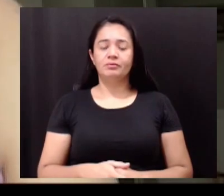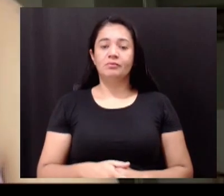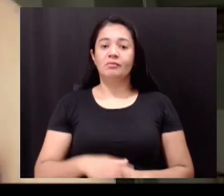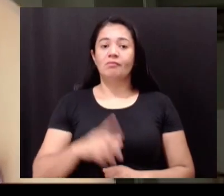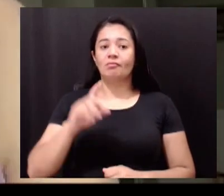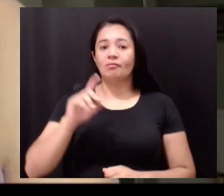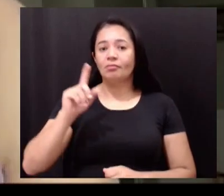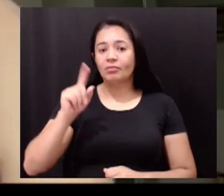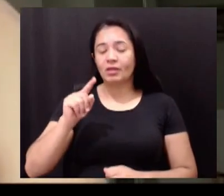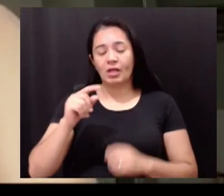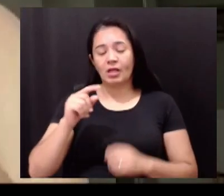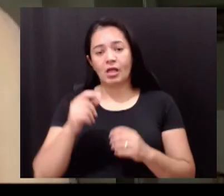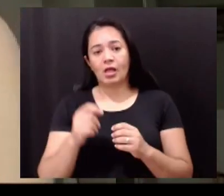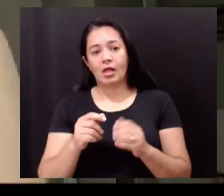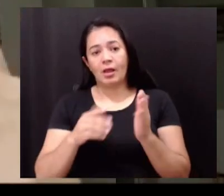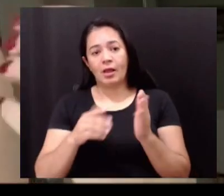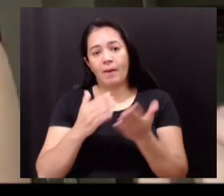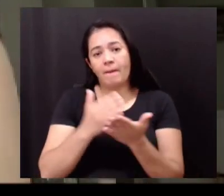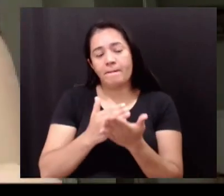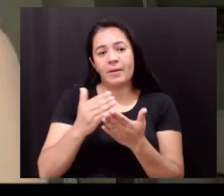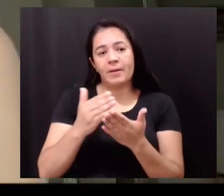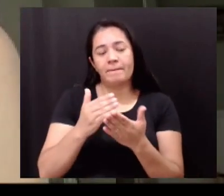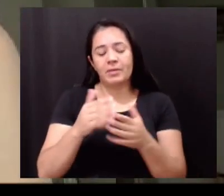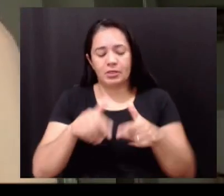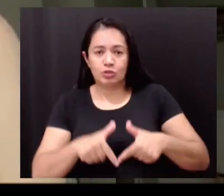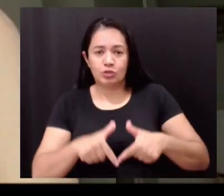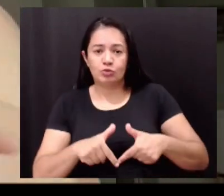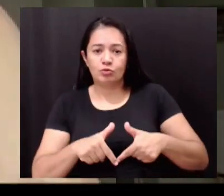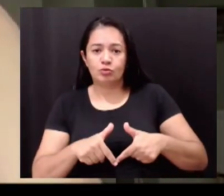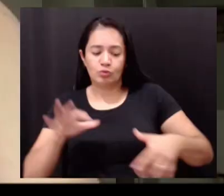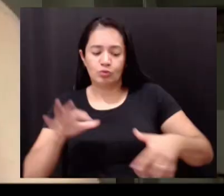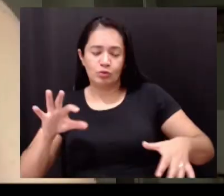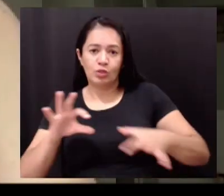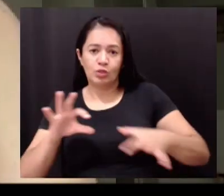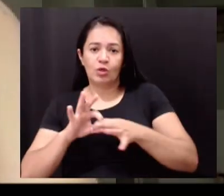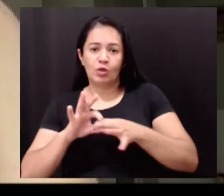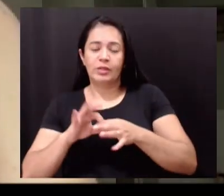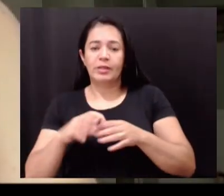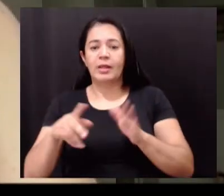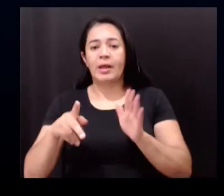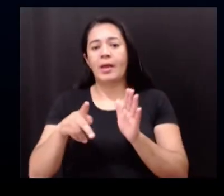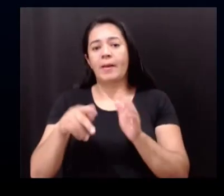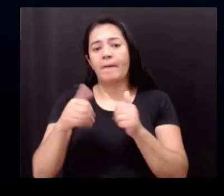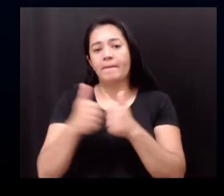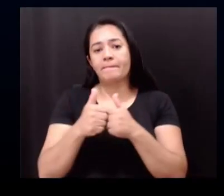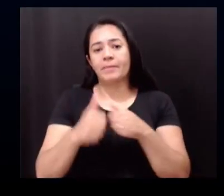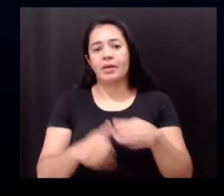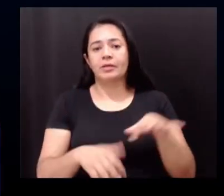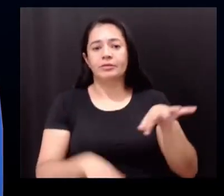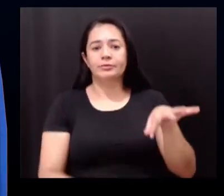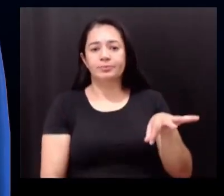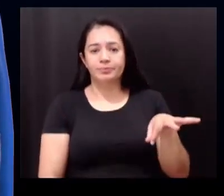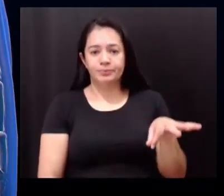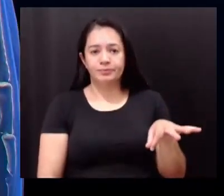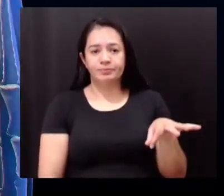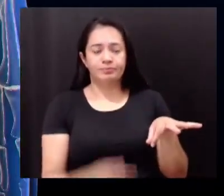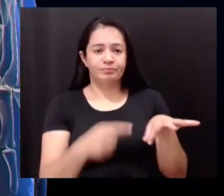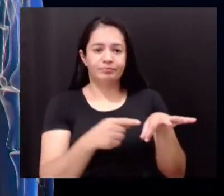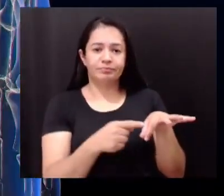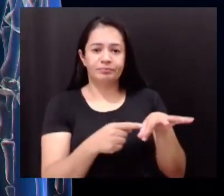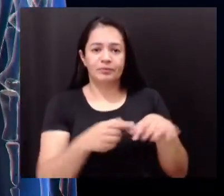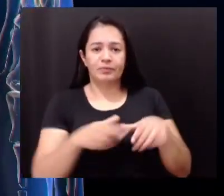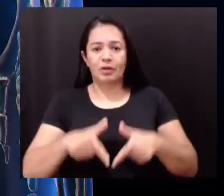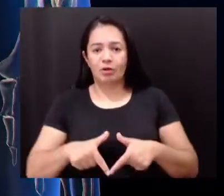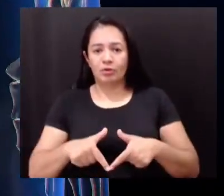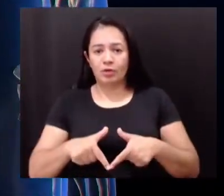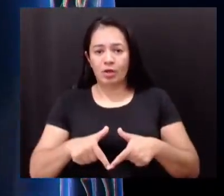em forma de canal que conecta com a vagina. O câncer do colo de útero, então, ele se desenvolve mais